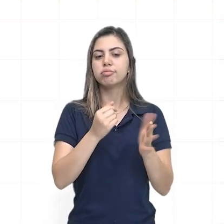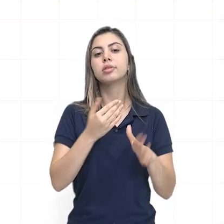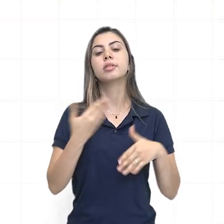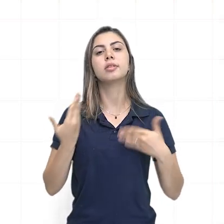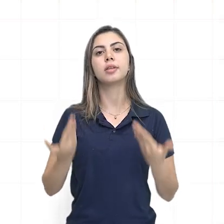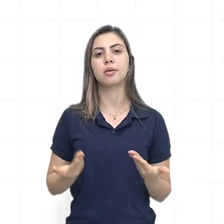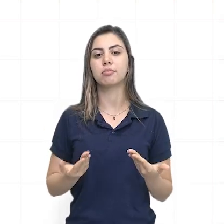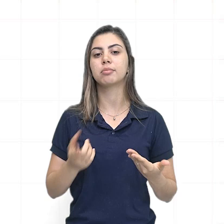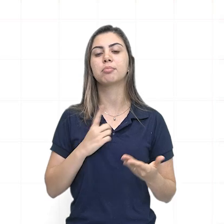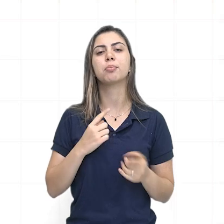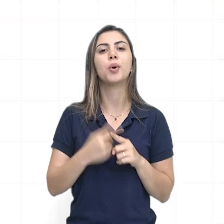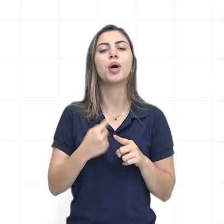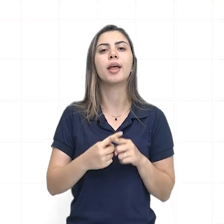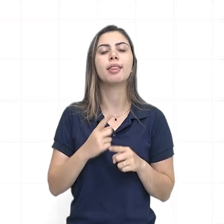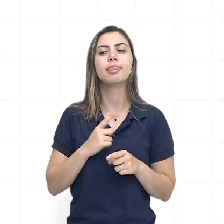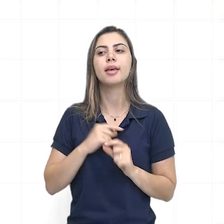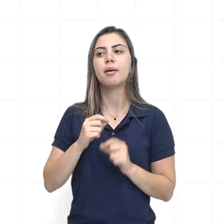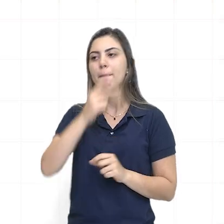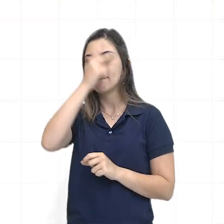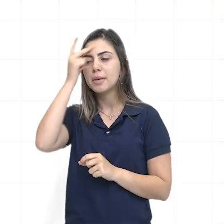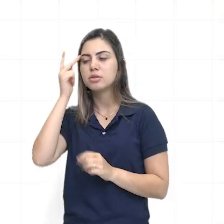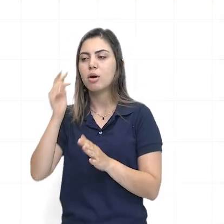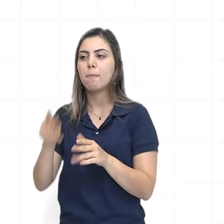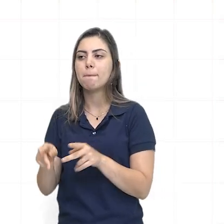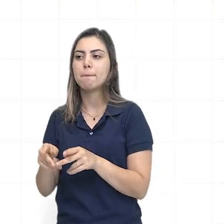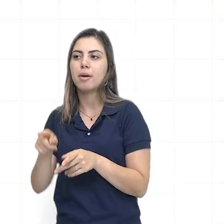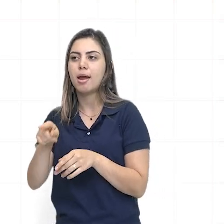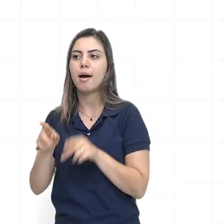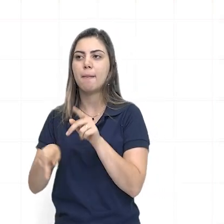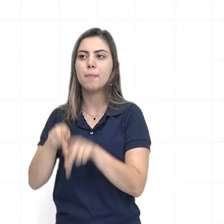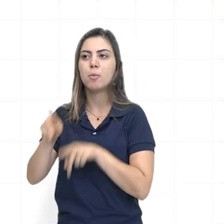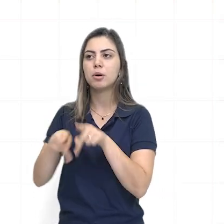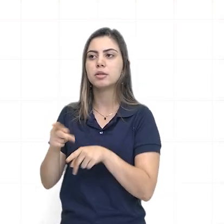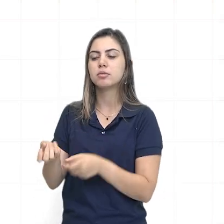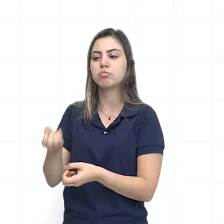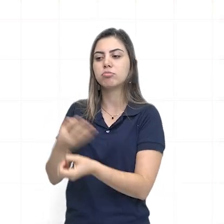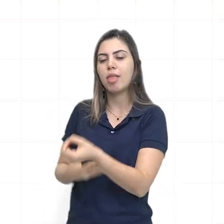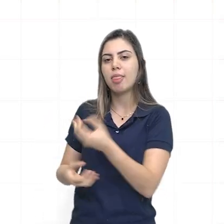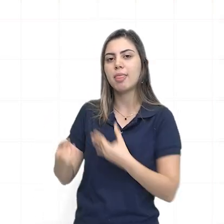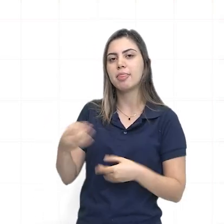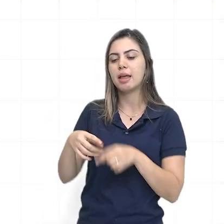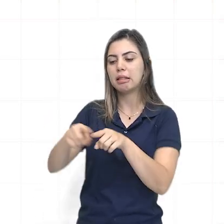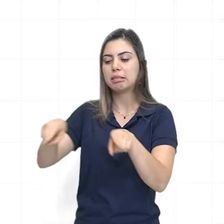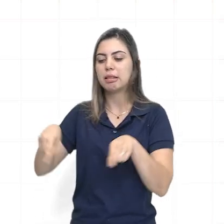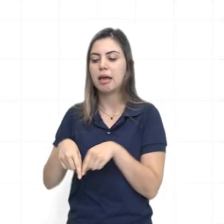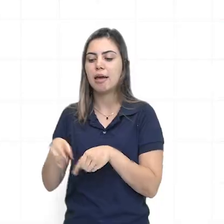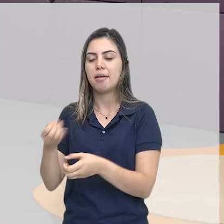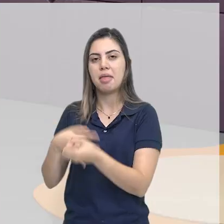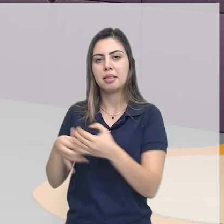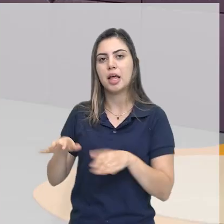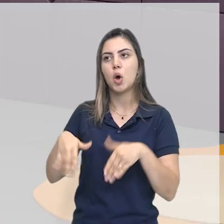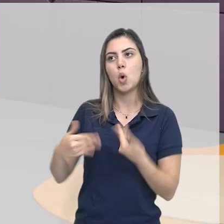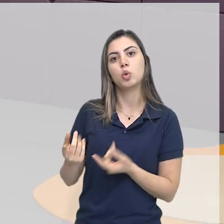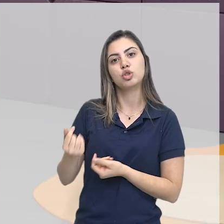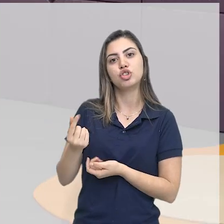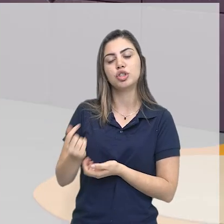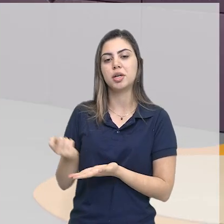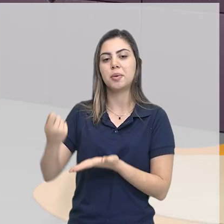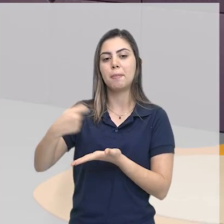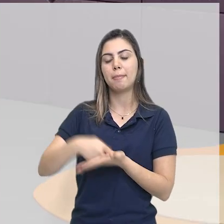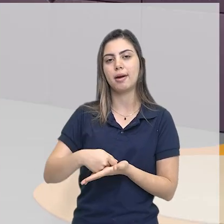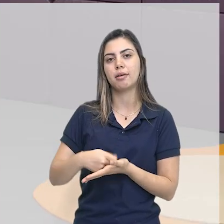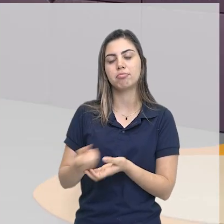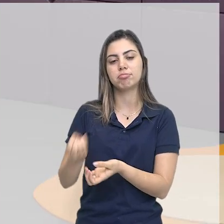é formado por doações em terras e dinheiro recebido dos fiéis. Então você tem justamente